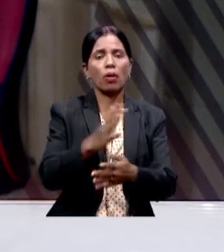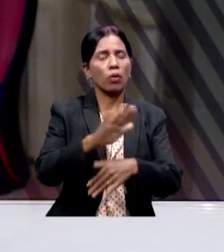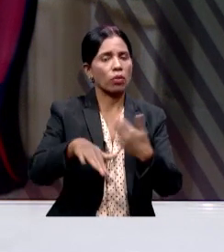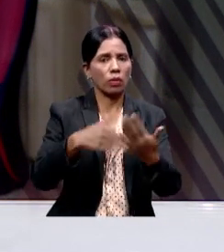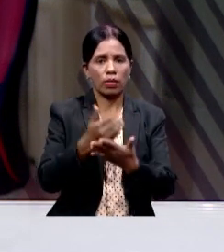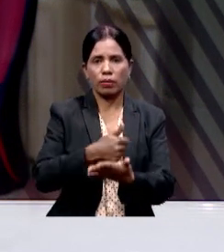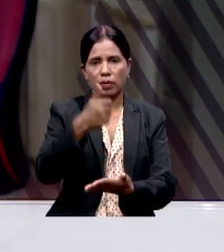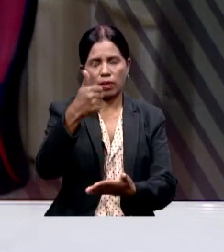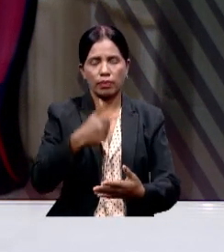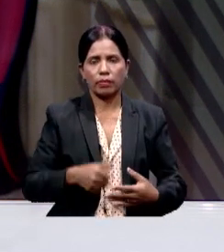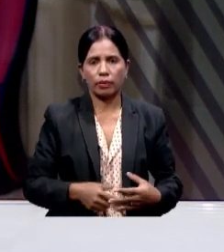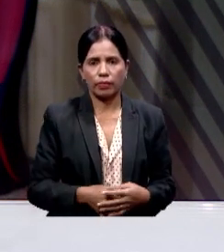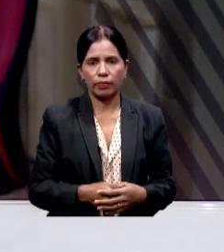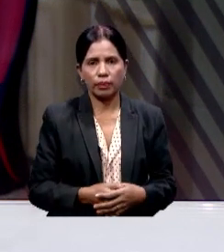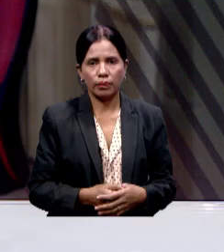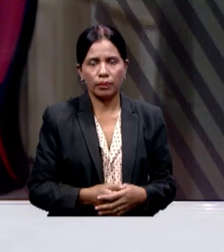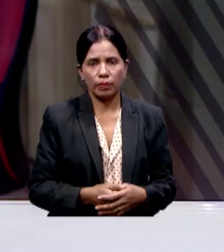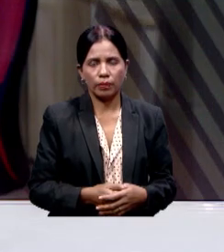qualificado.